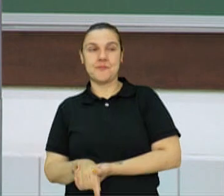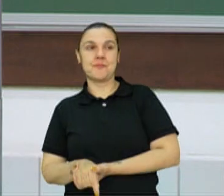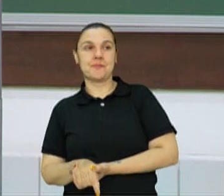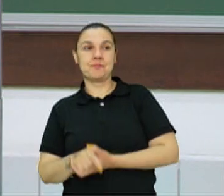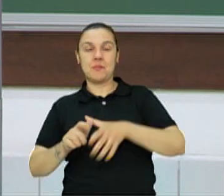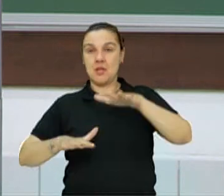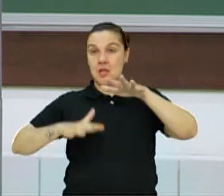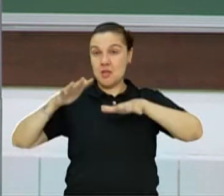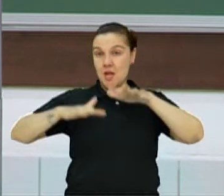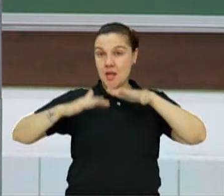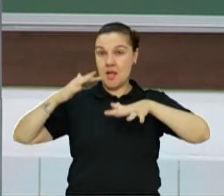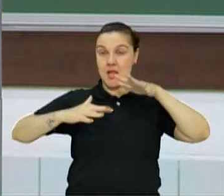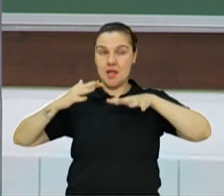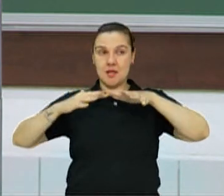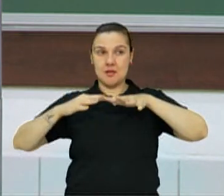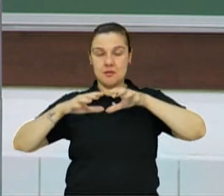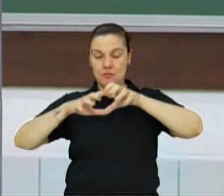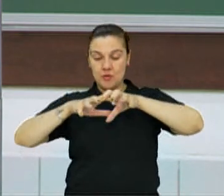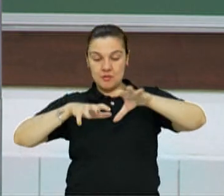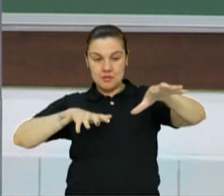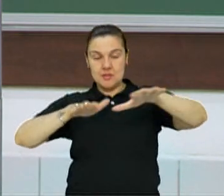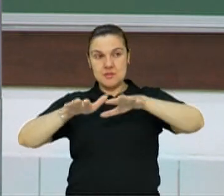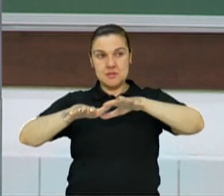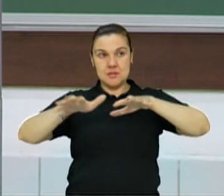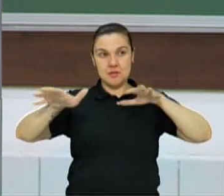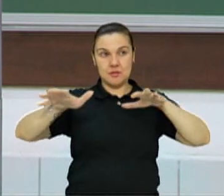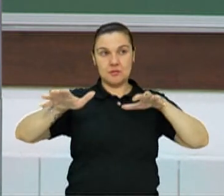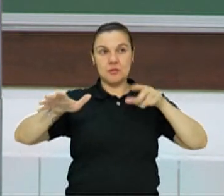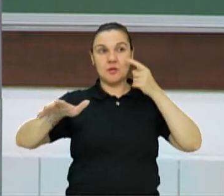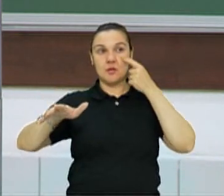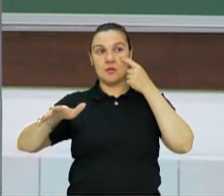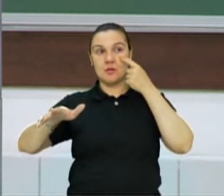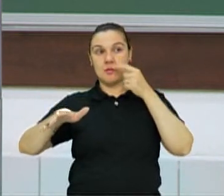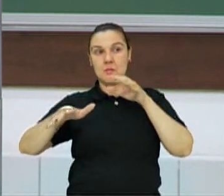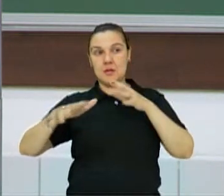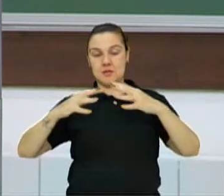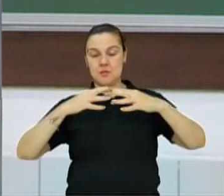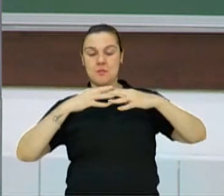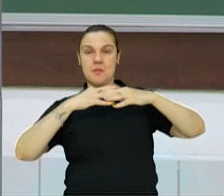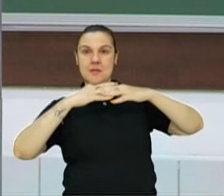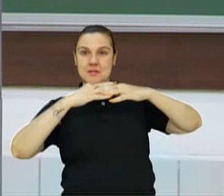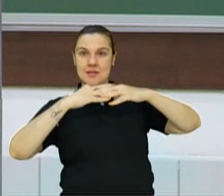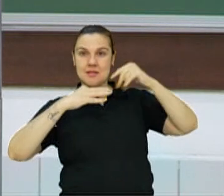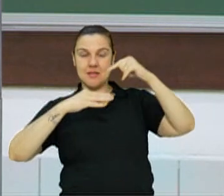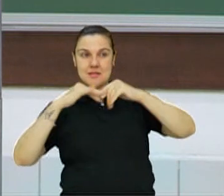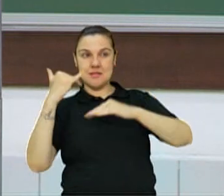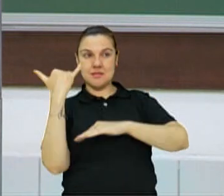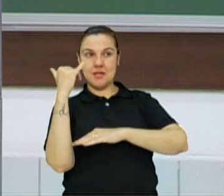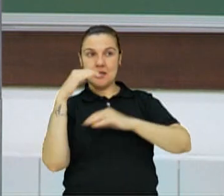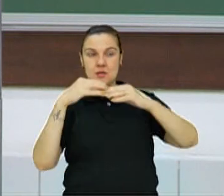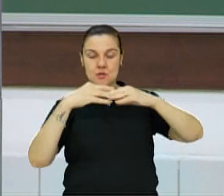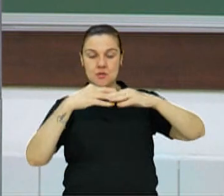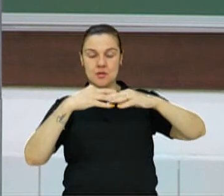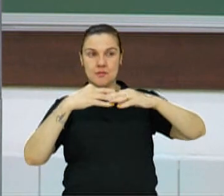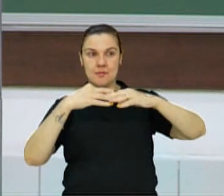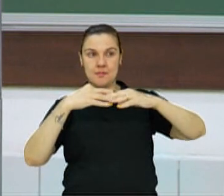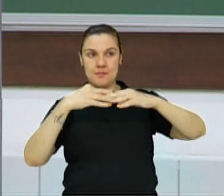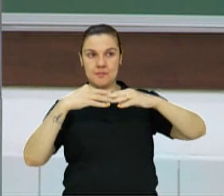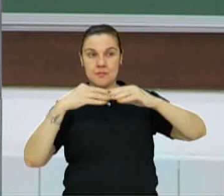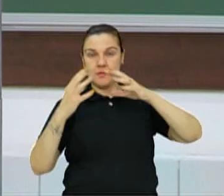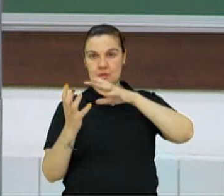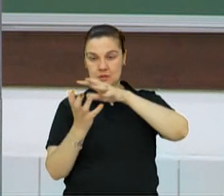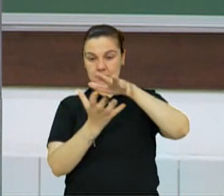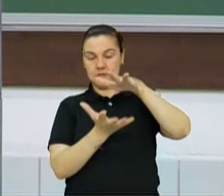Com esses terremotos, foram se formando ilhas. Uma dessas ilhas, olha o que aconteceu, um desses fragmentos saiu ali da